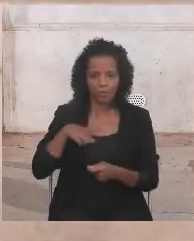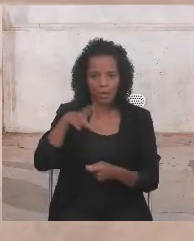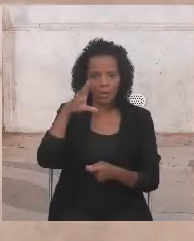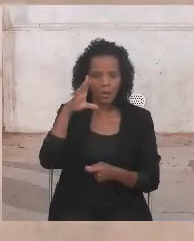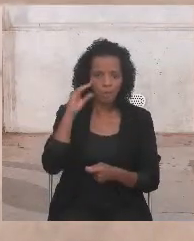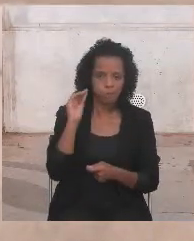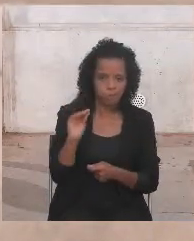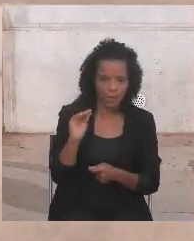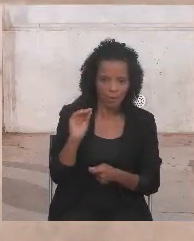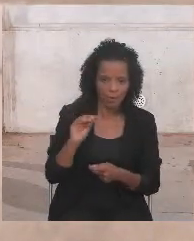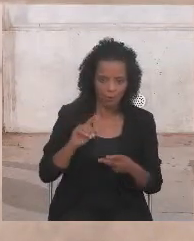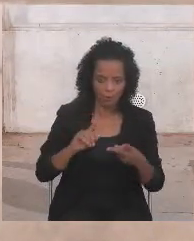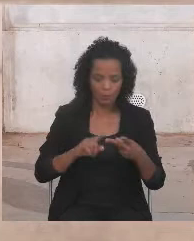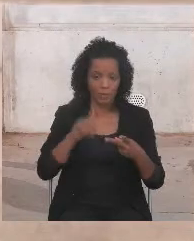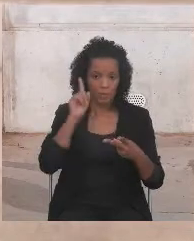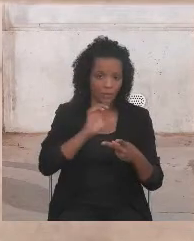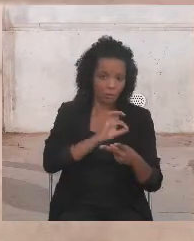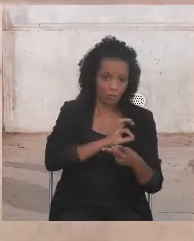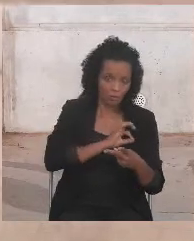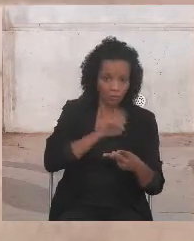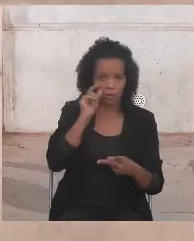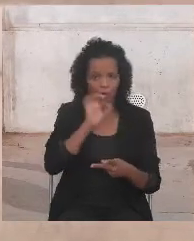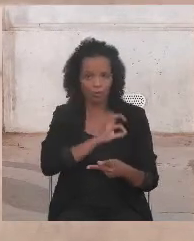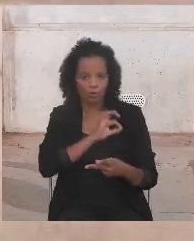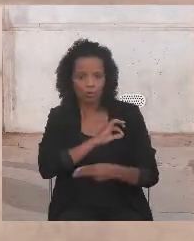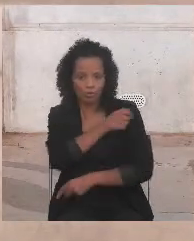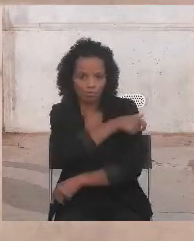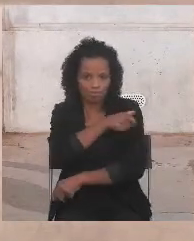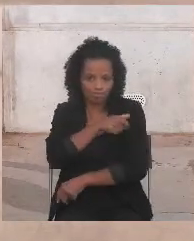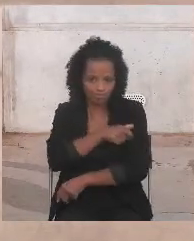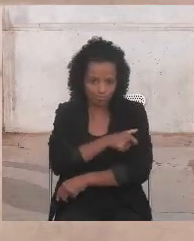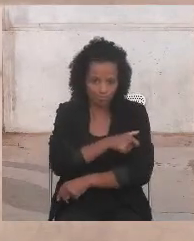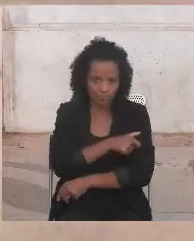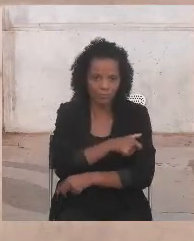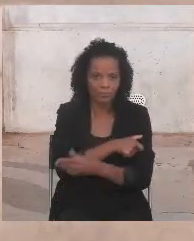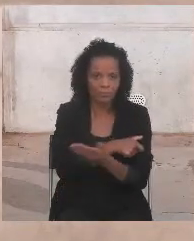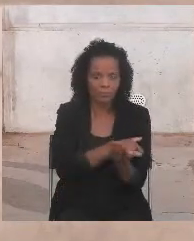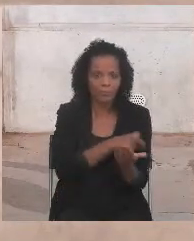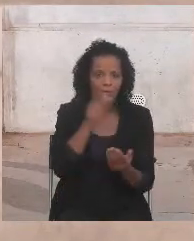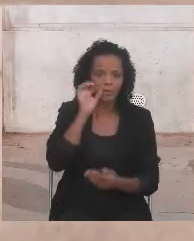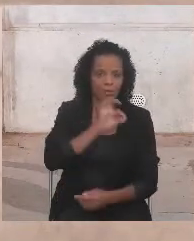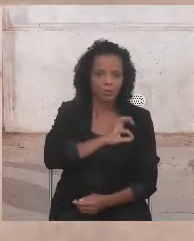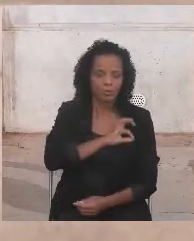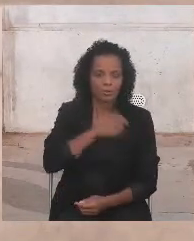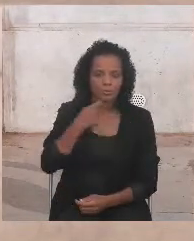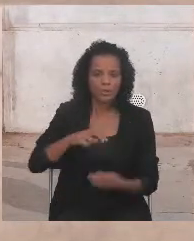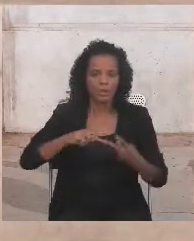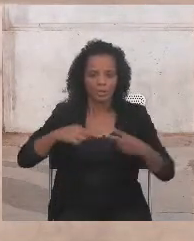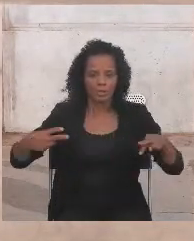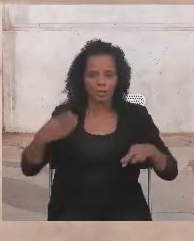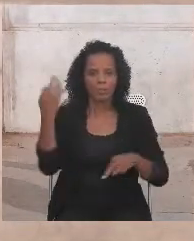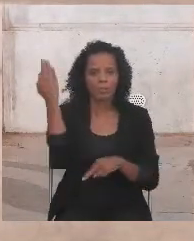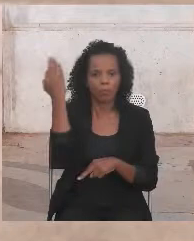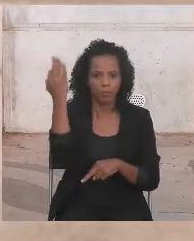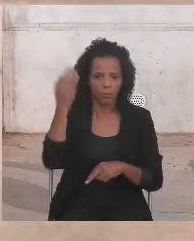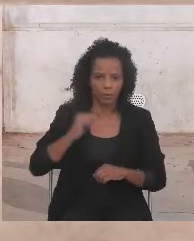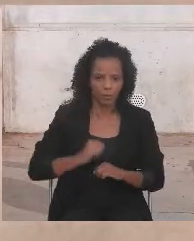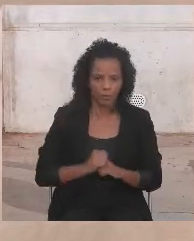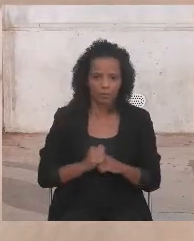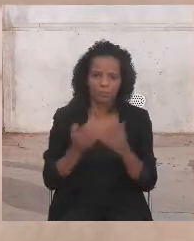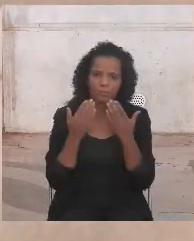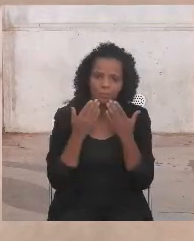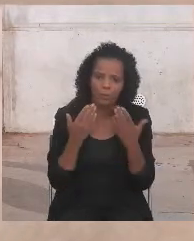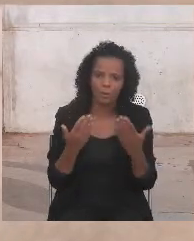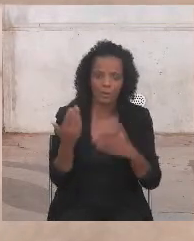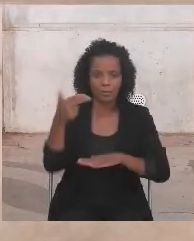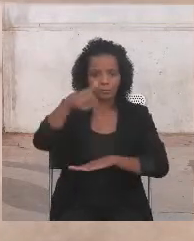Portugal, senhoras e senhores embaixadores, senhor Presidente da Câmara Municipal do Porto, muito